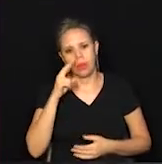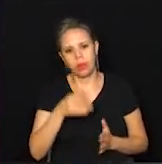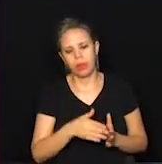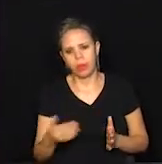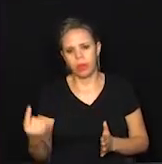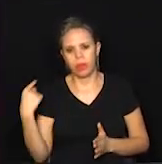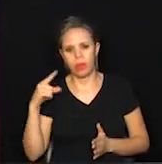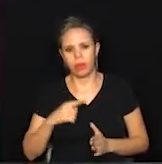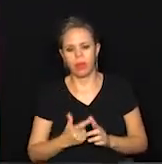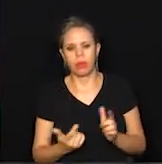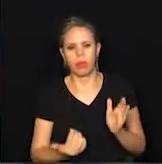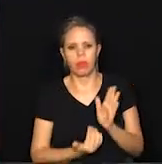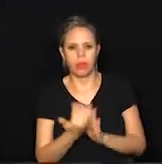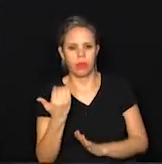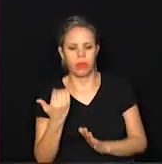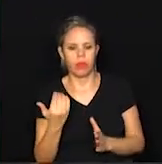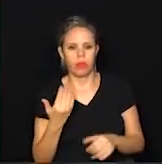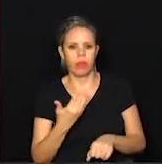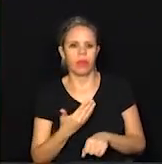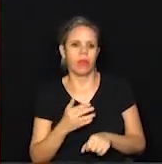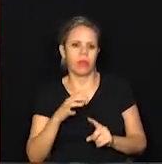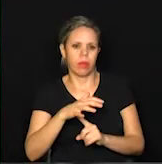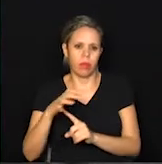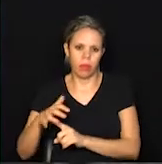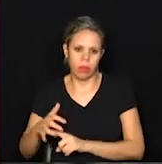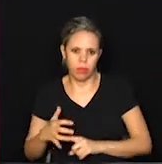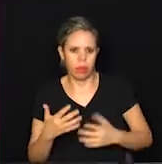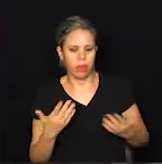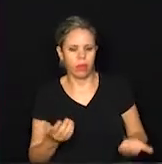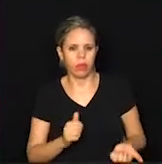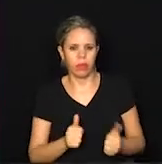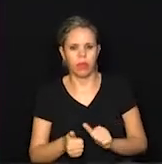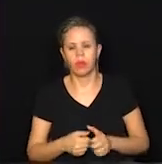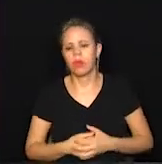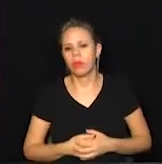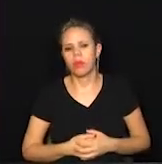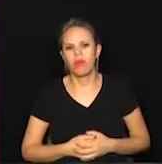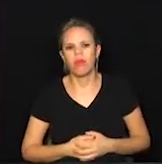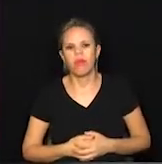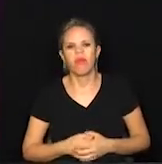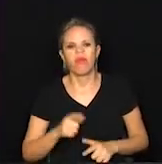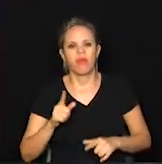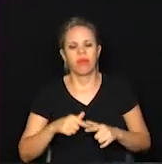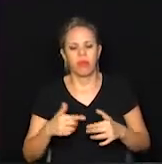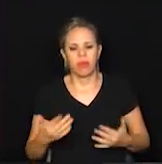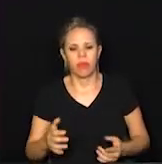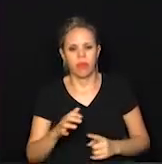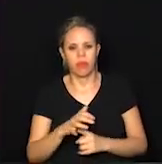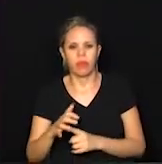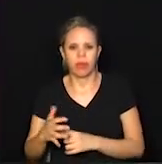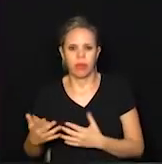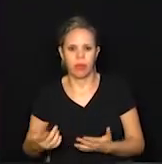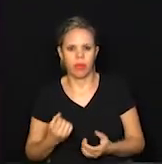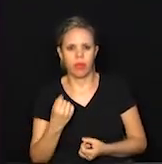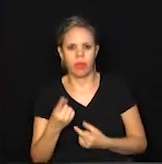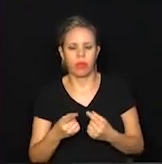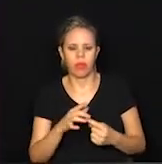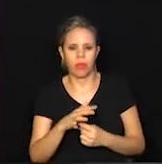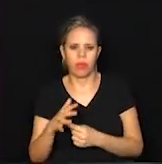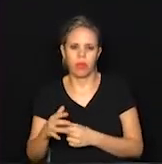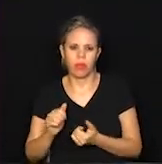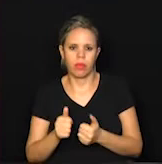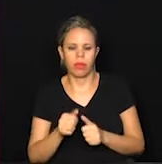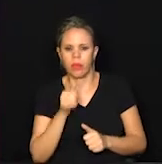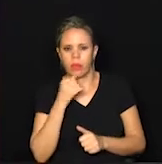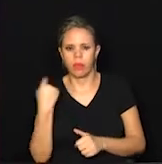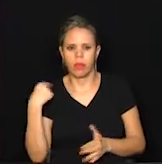que houve um crescimento muito das praças, né, de esportes, de equipamentos, né, nas praças e de algumas praças, né, no